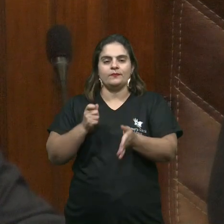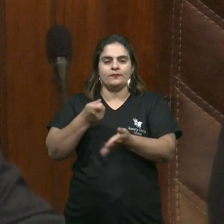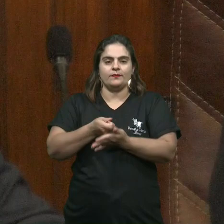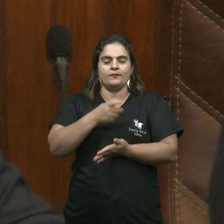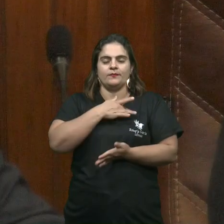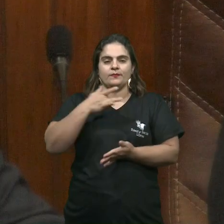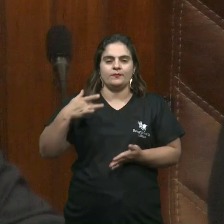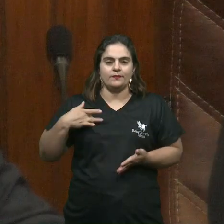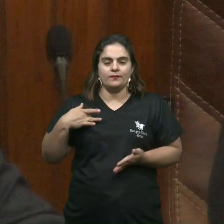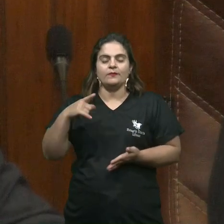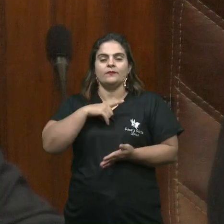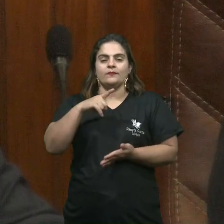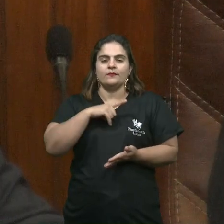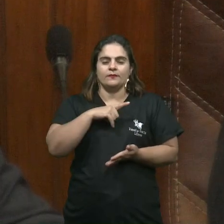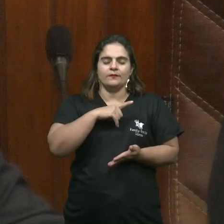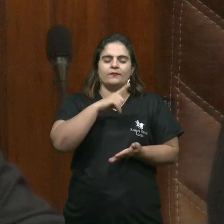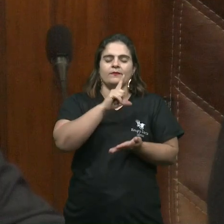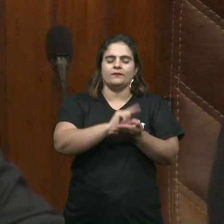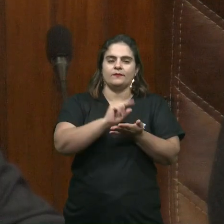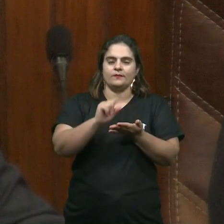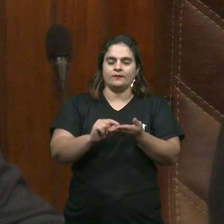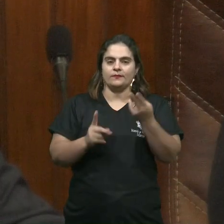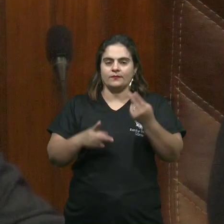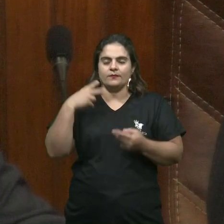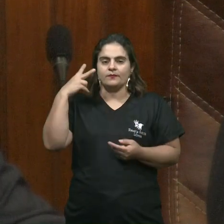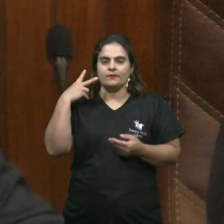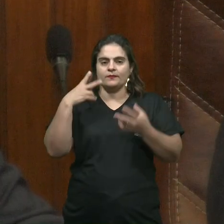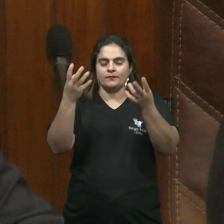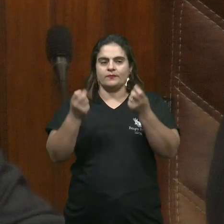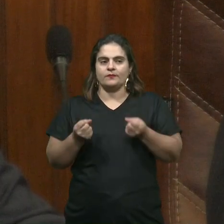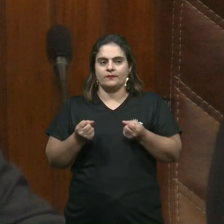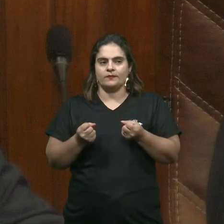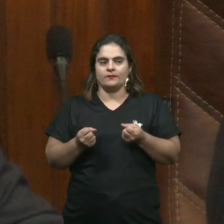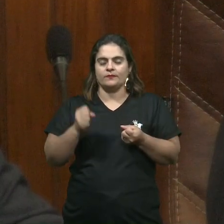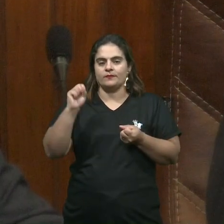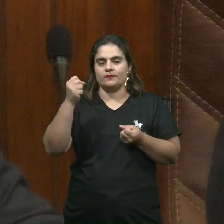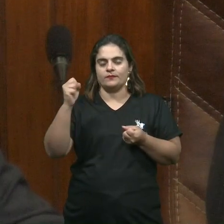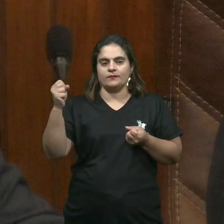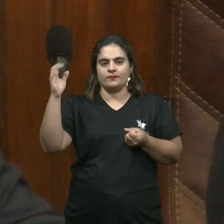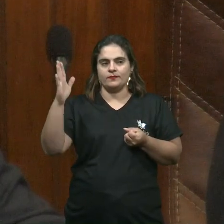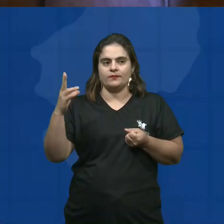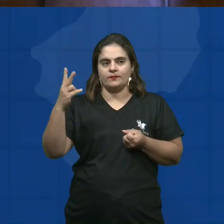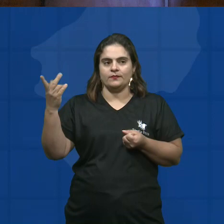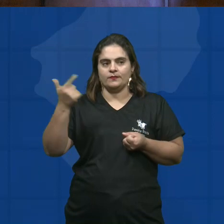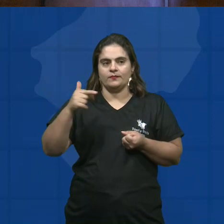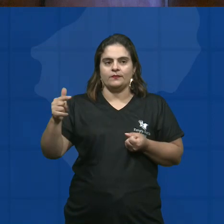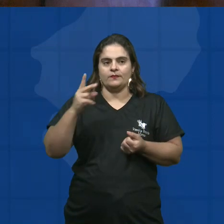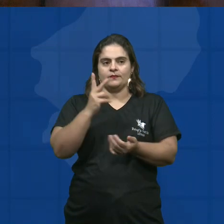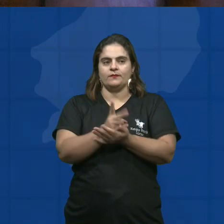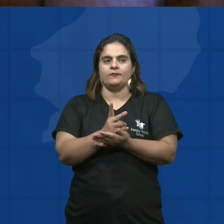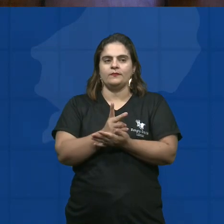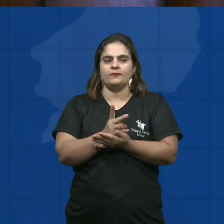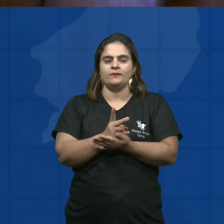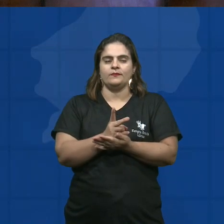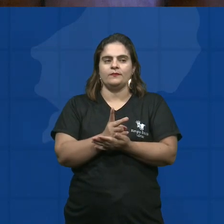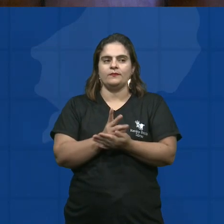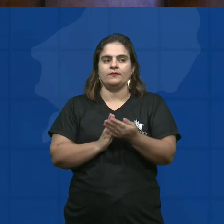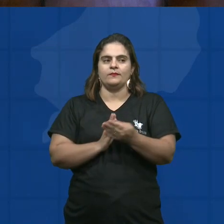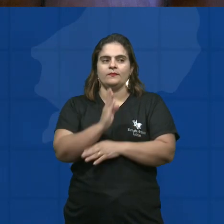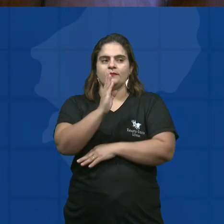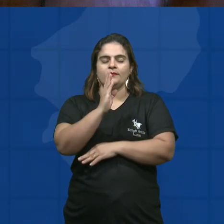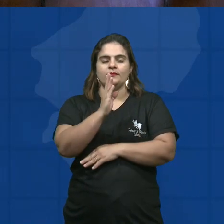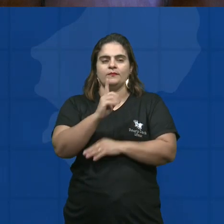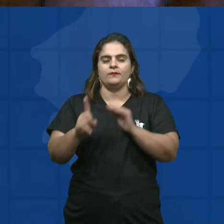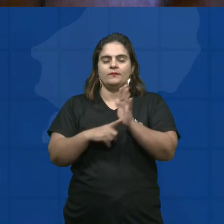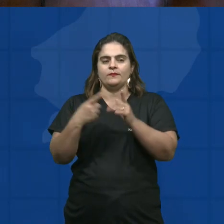da saúde. O projeto é construído por dois artigos. Os senadores que são favoráveis ao projeto de lei 88-2024 permanecem como se encontra. Aprovado,